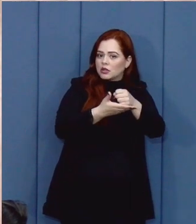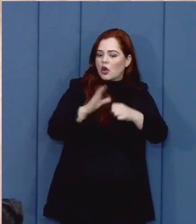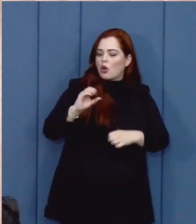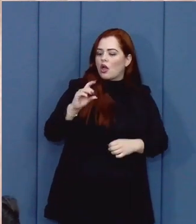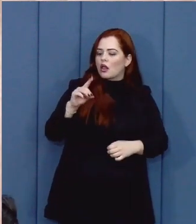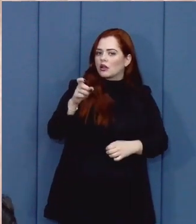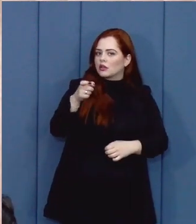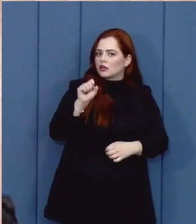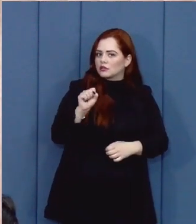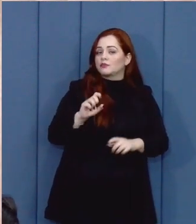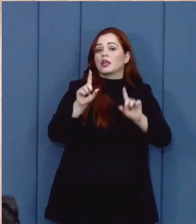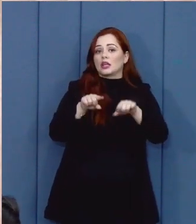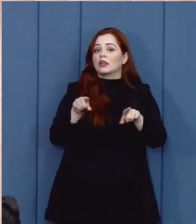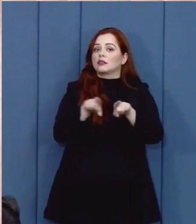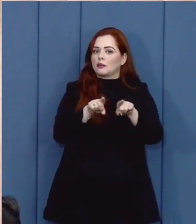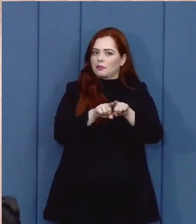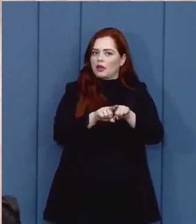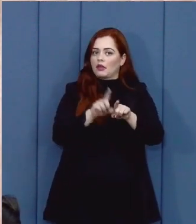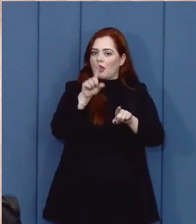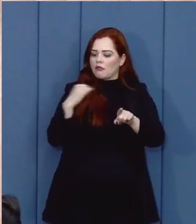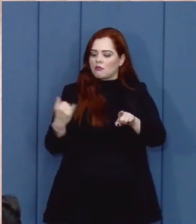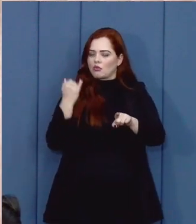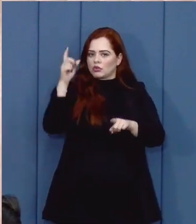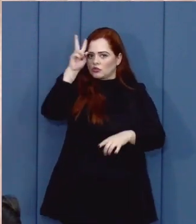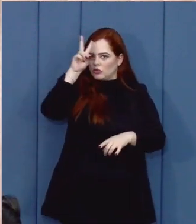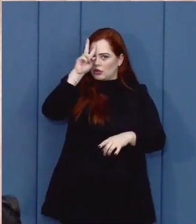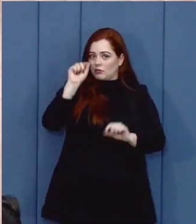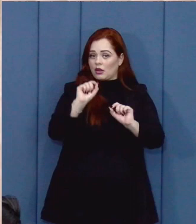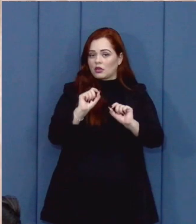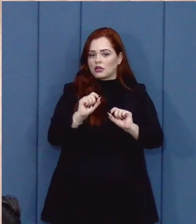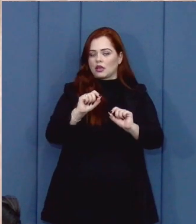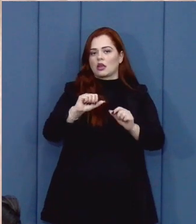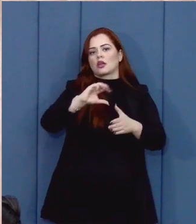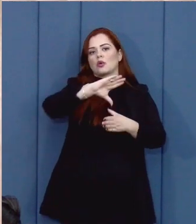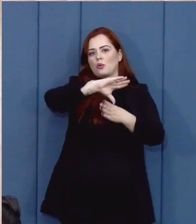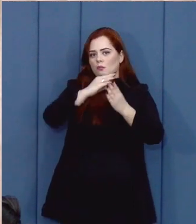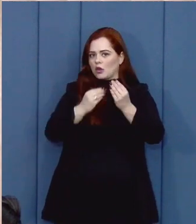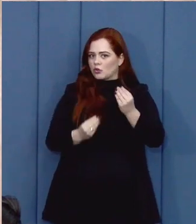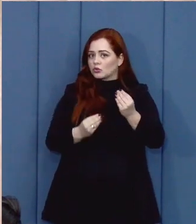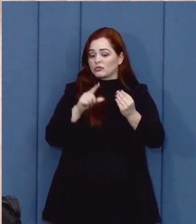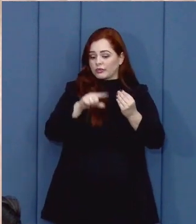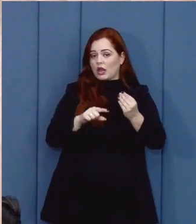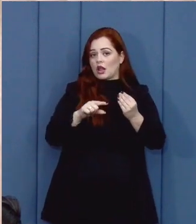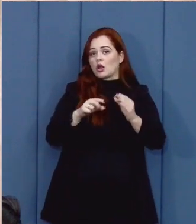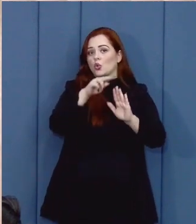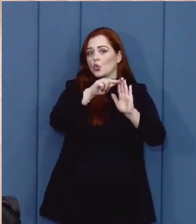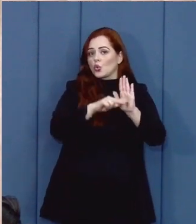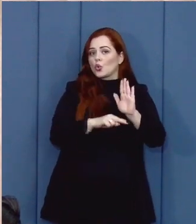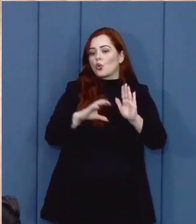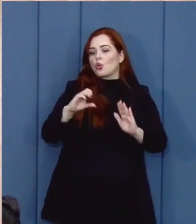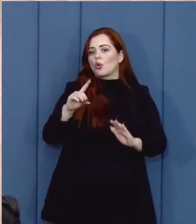Codex. E cabe destacar que no Mercosul as normas Codex